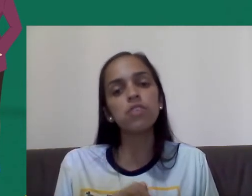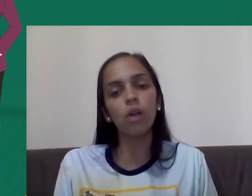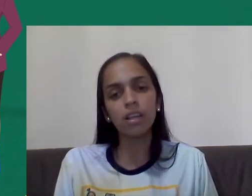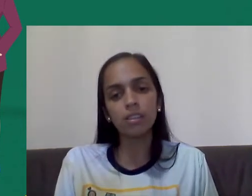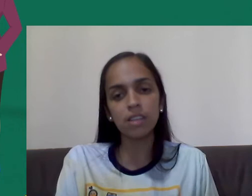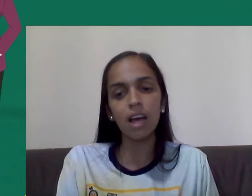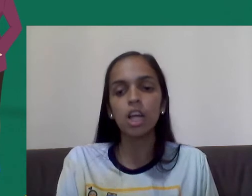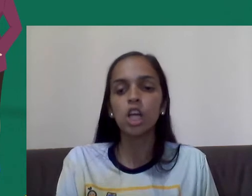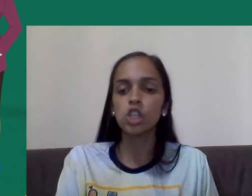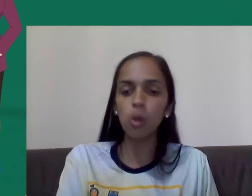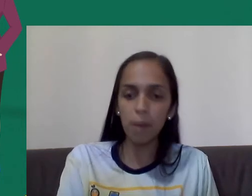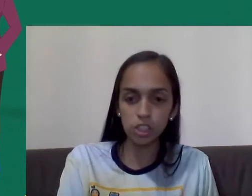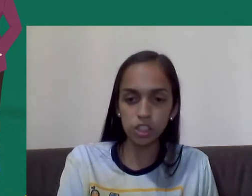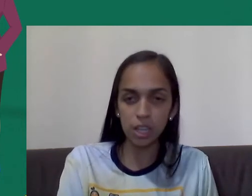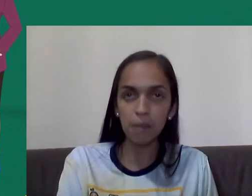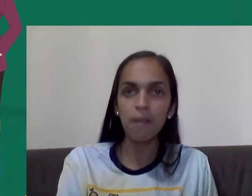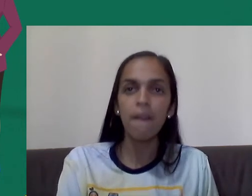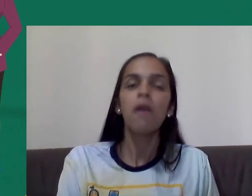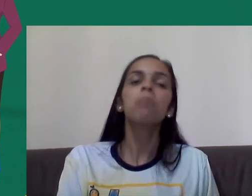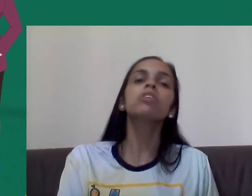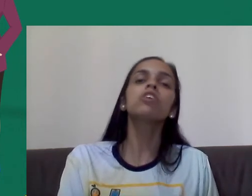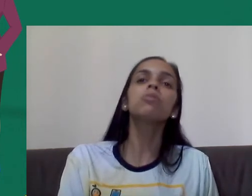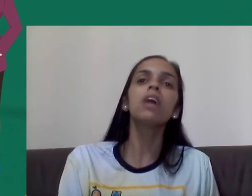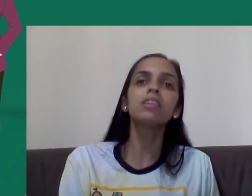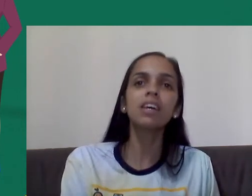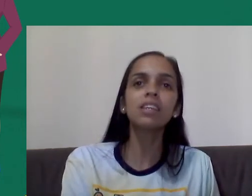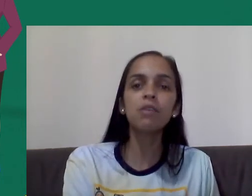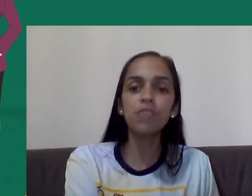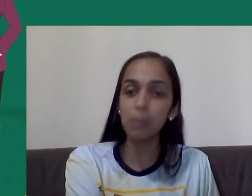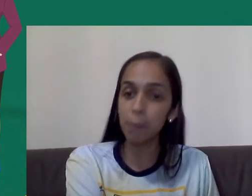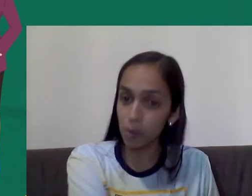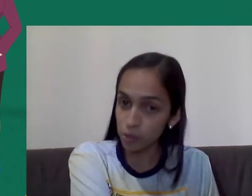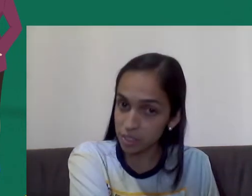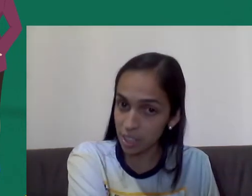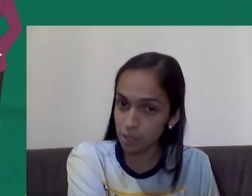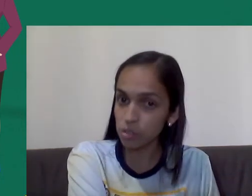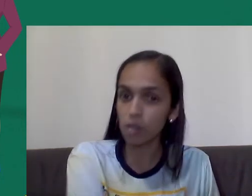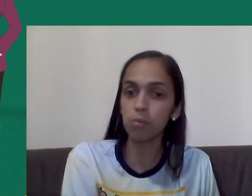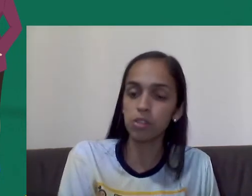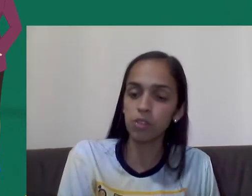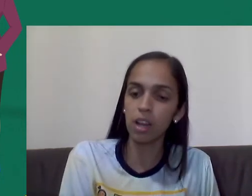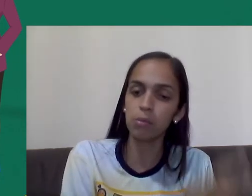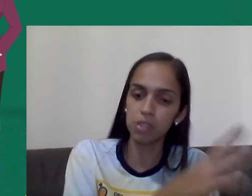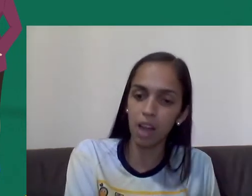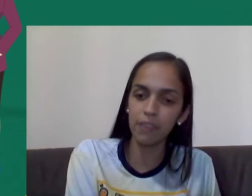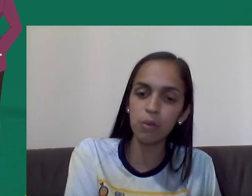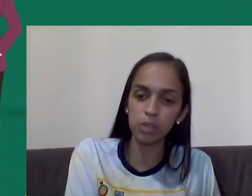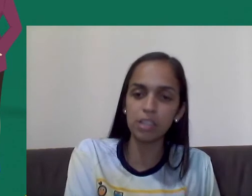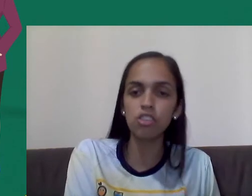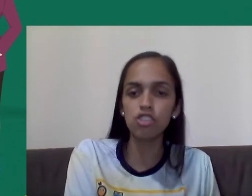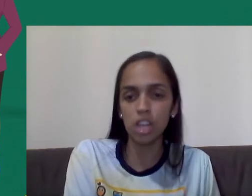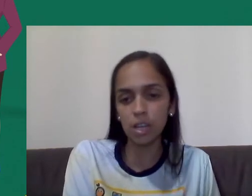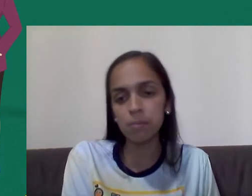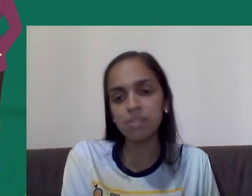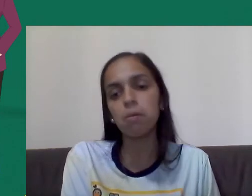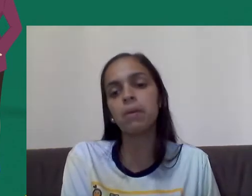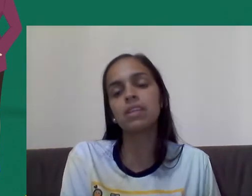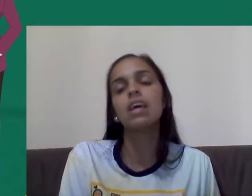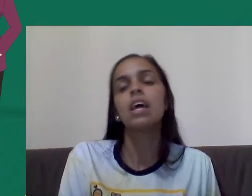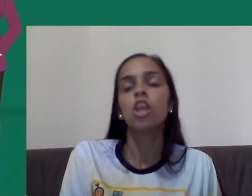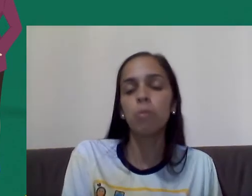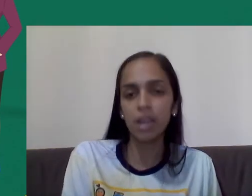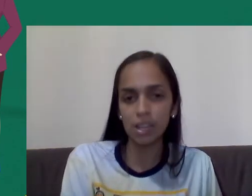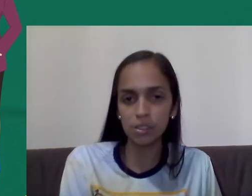de violência doméstica. Muitas mulheres ainda enfrentam preconceitos, né, como nós falamos lá da igualdade de gênero,